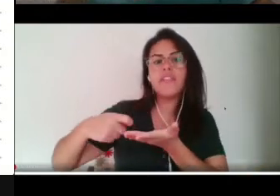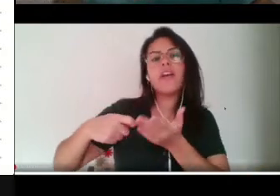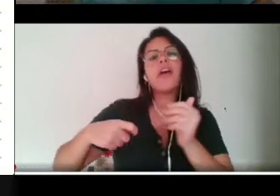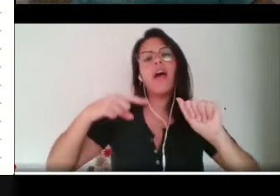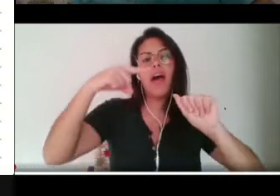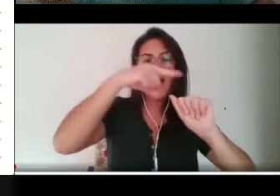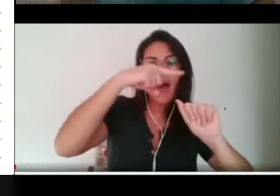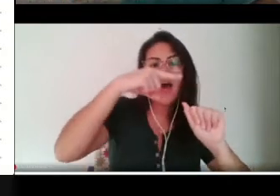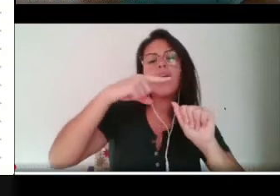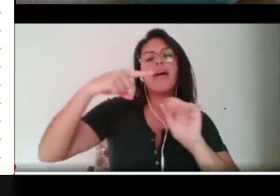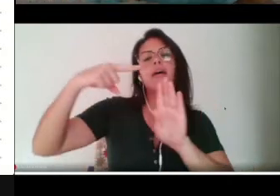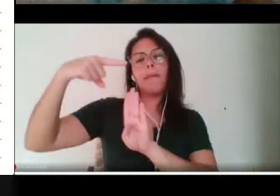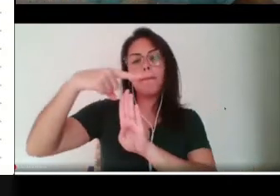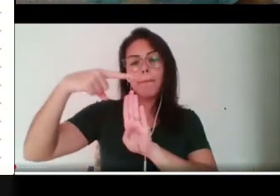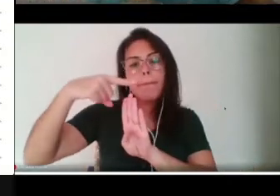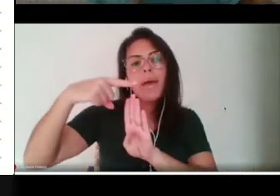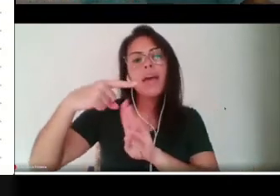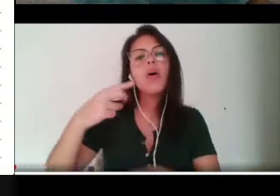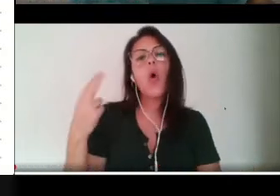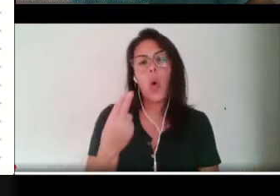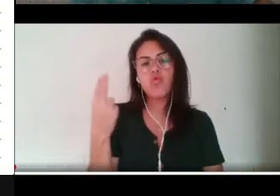unitários I, J e K.